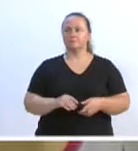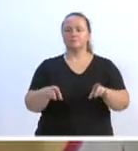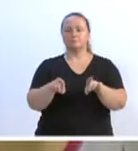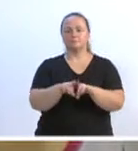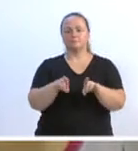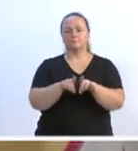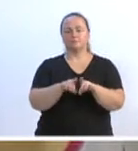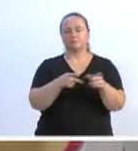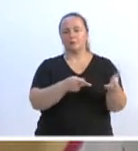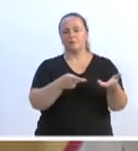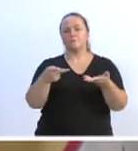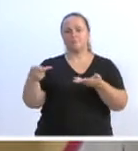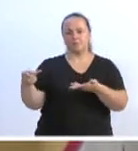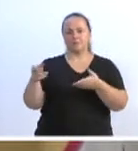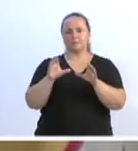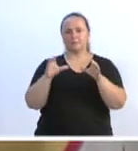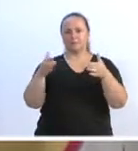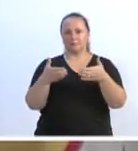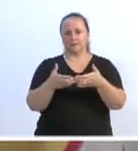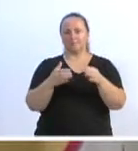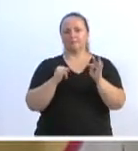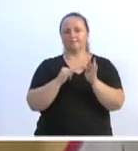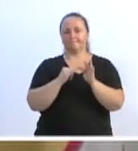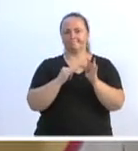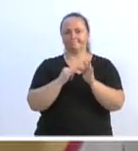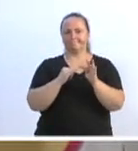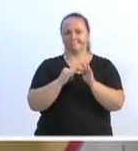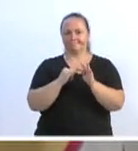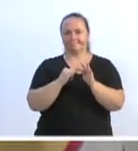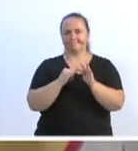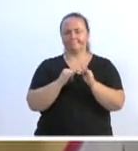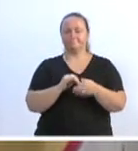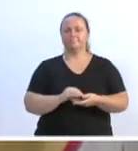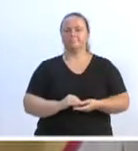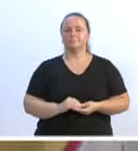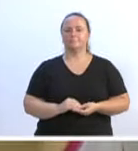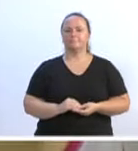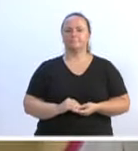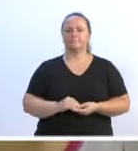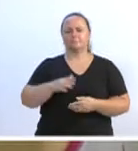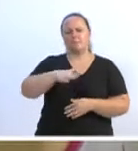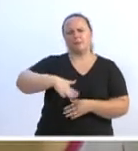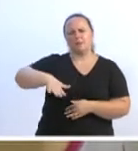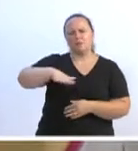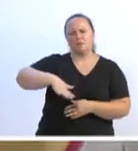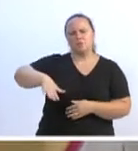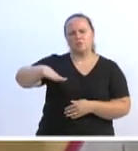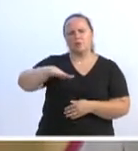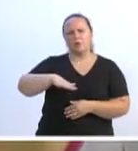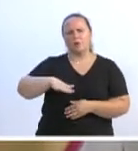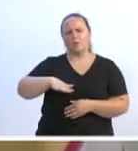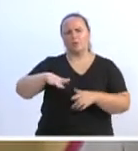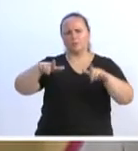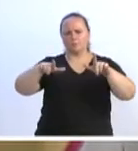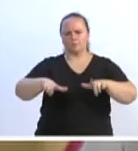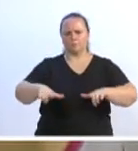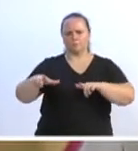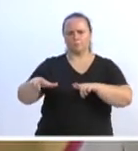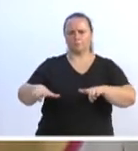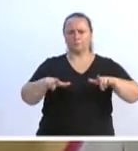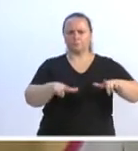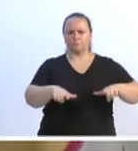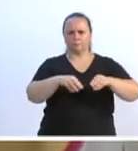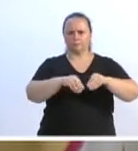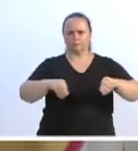visitas que fiz lá na comunidade do pavão zinha mais precisamente ali no loteamento da rua fritz brooke rua nova